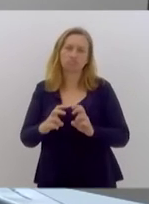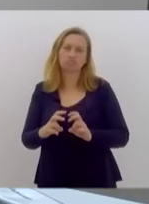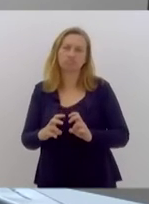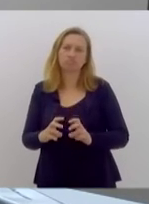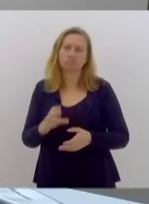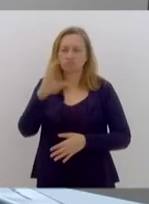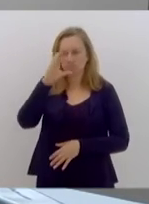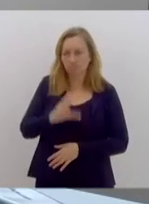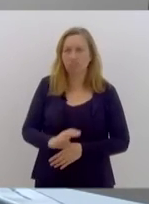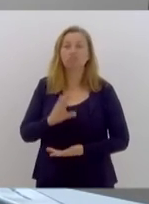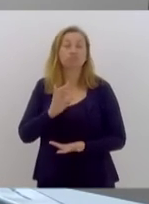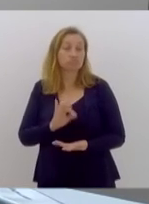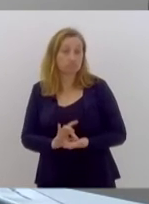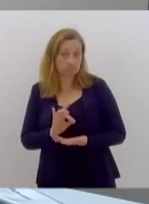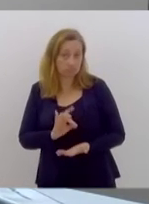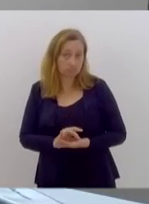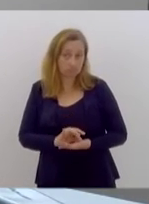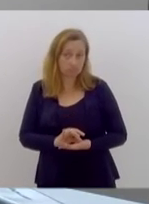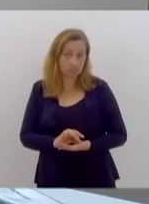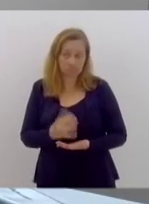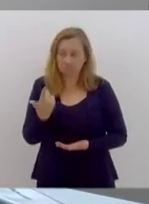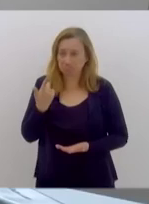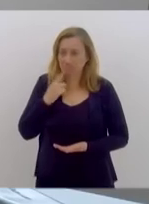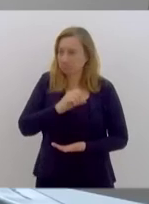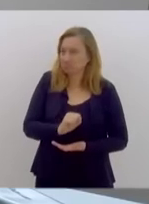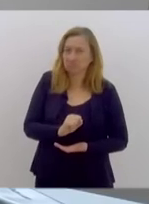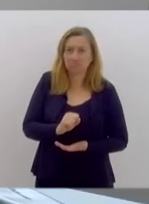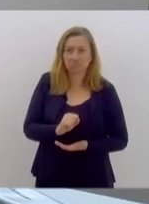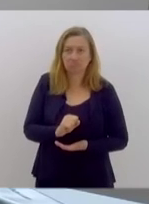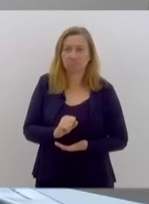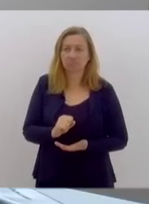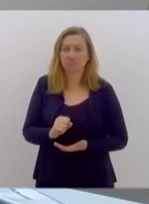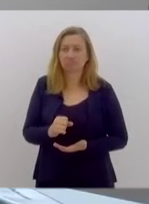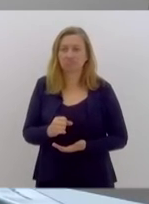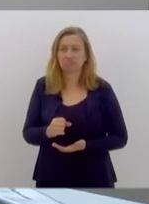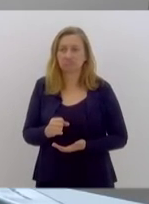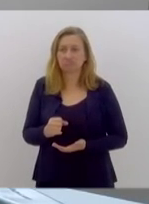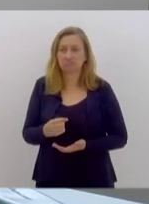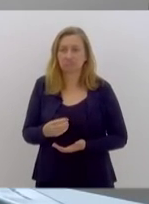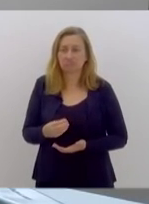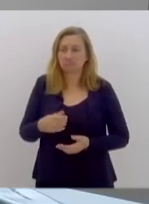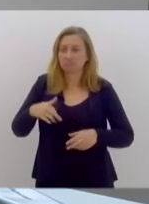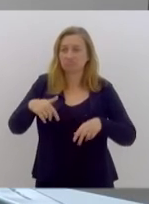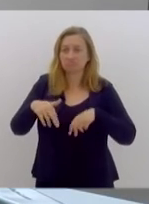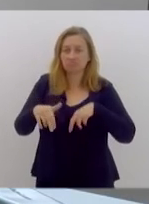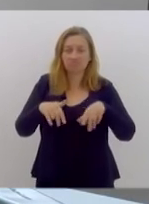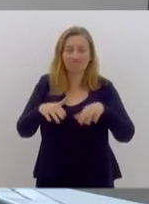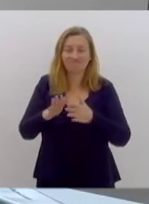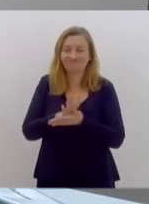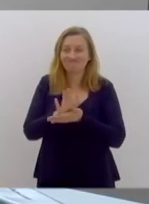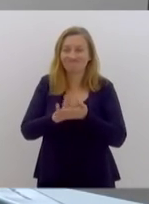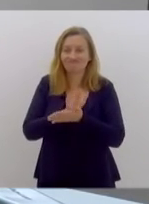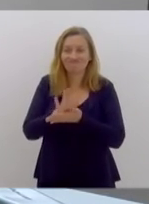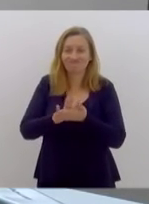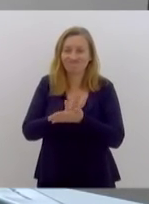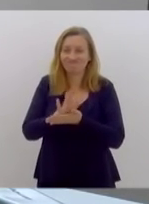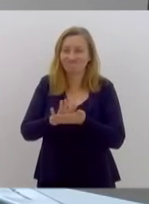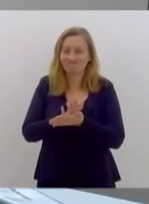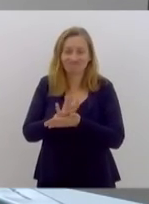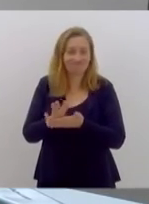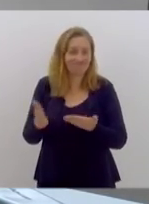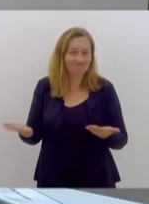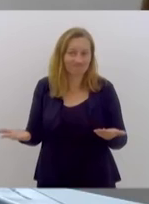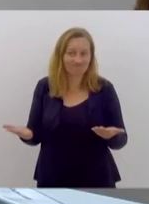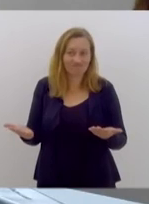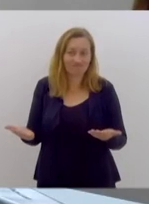de fato de verdade se não consegue circular pela cidade você não consegue se apropriar da cidade você não consegue praticar o